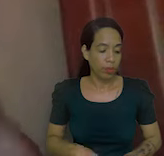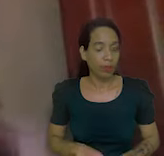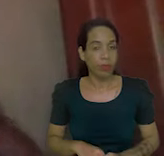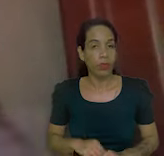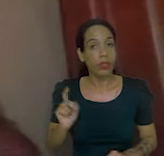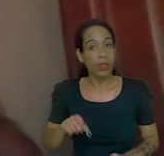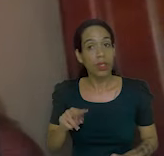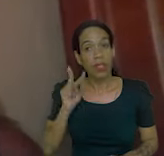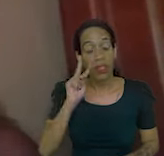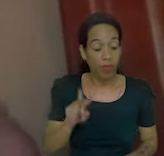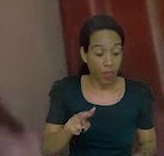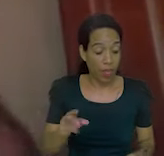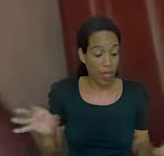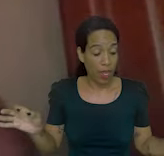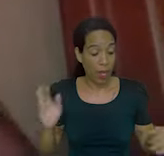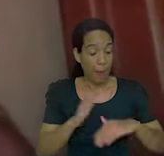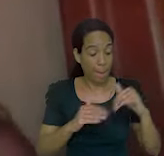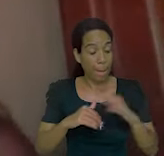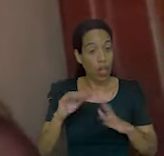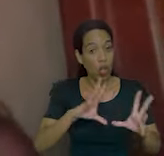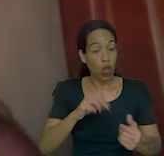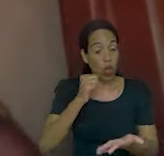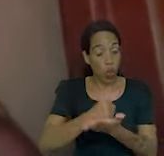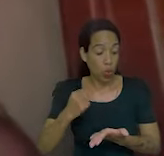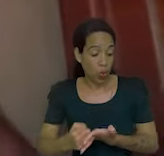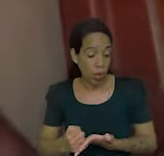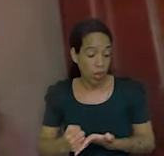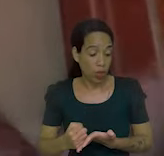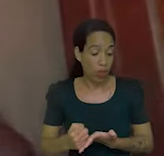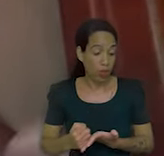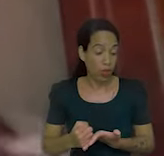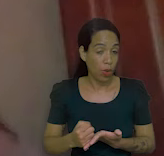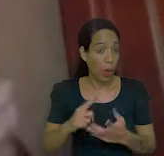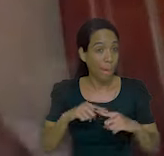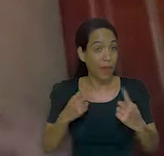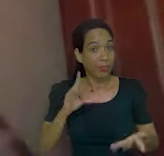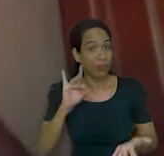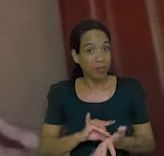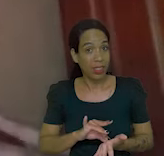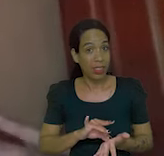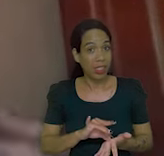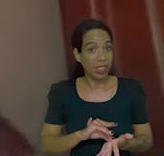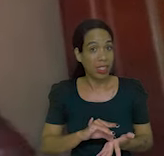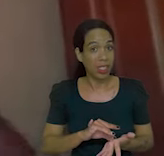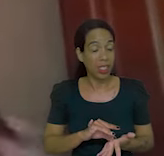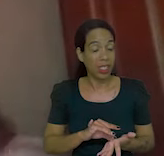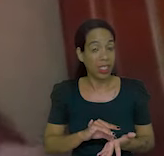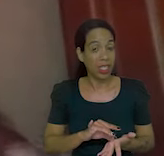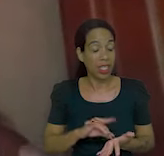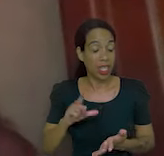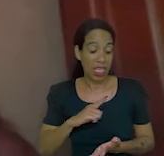Se a gente for verificar na prática, todo mundo tem contrato de parceria no salão. Só que, de fato, os requisitos do contrato de